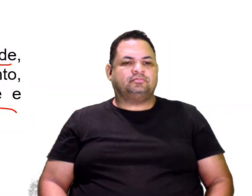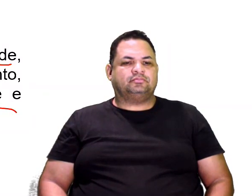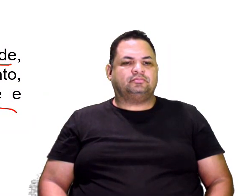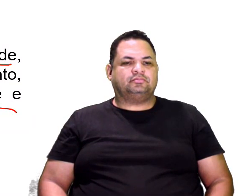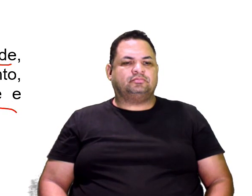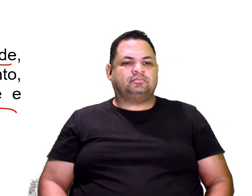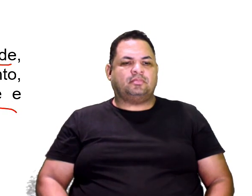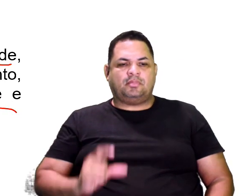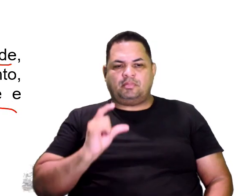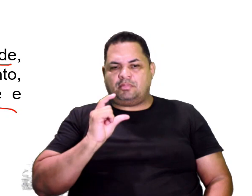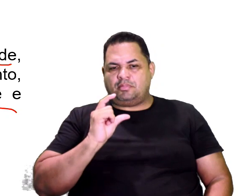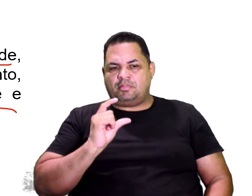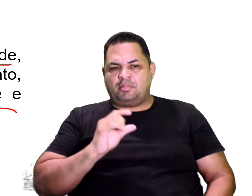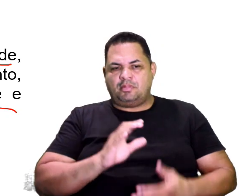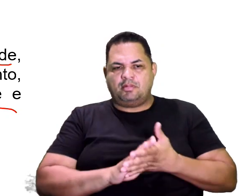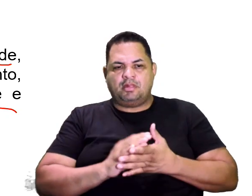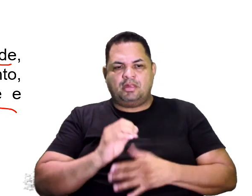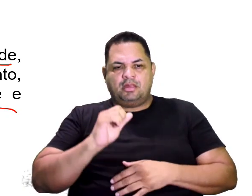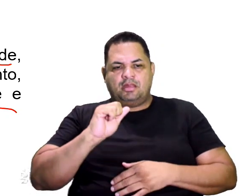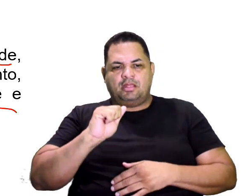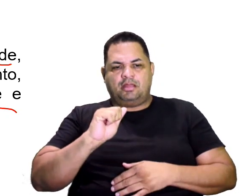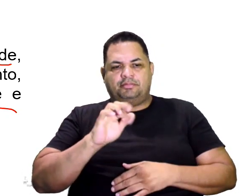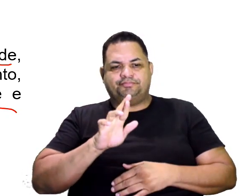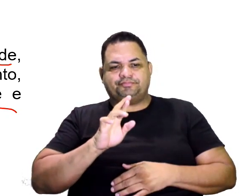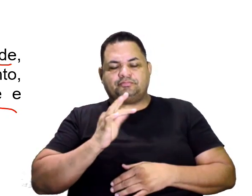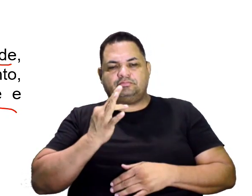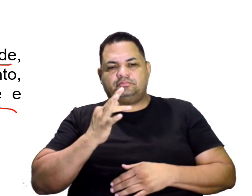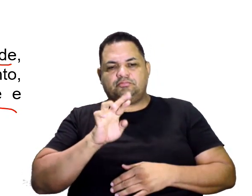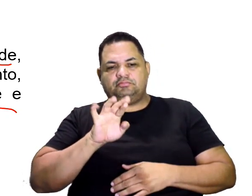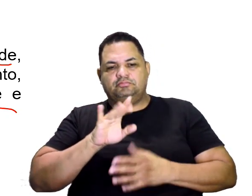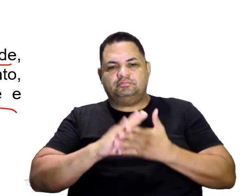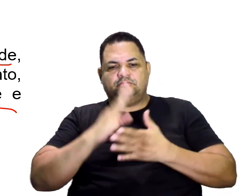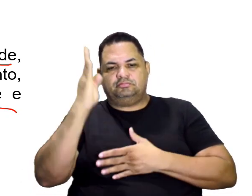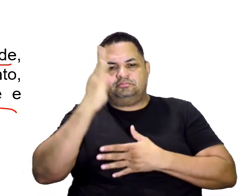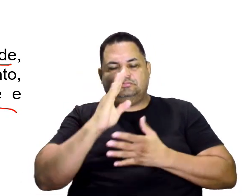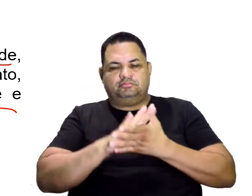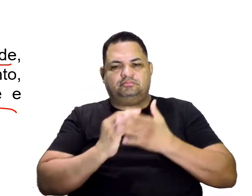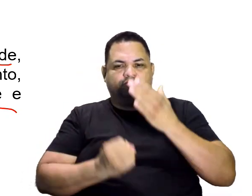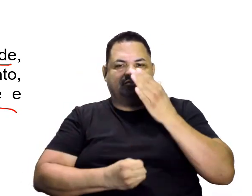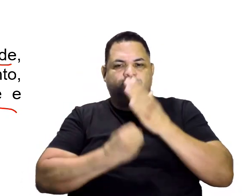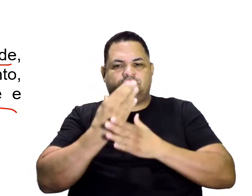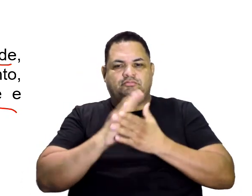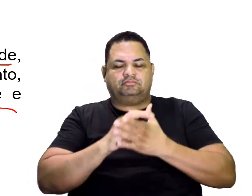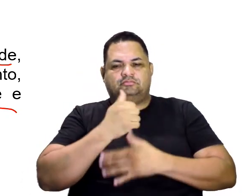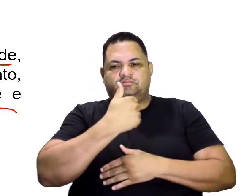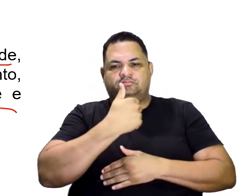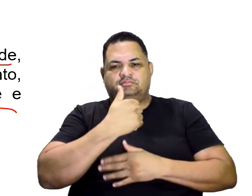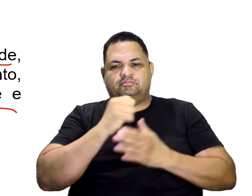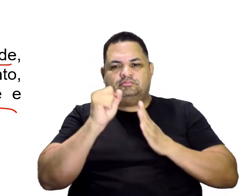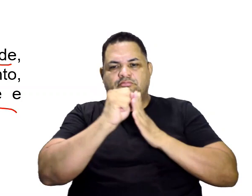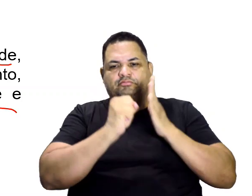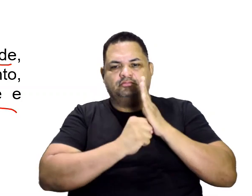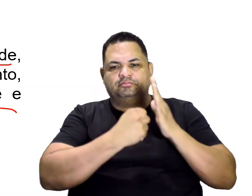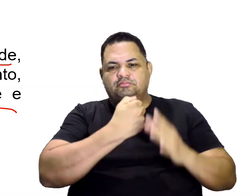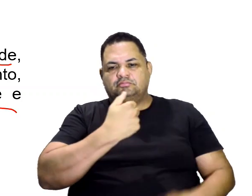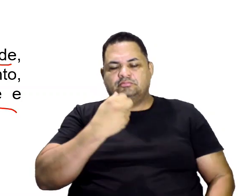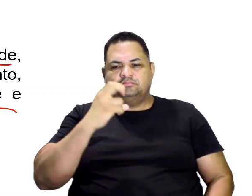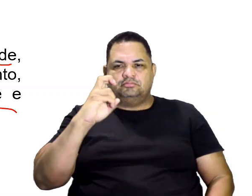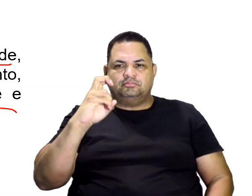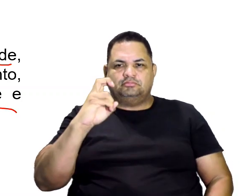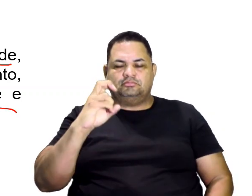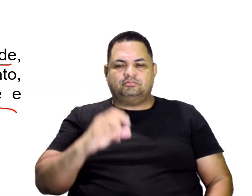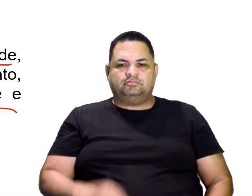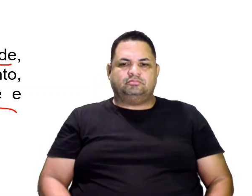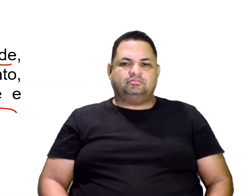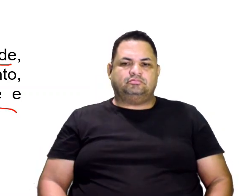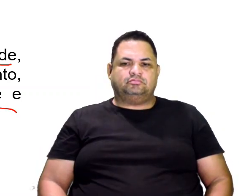Fala aqui que o termo afro-brasileiro foi criado no século XV. Então, não é bem assim, né? Os negros